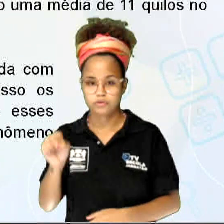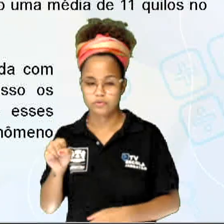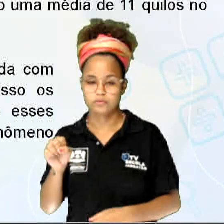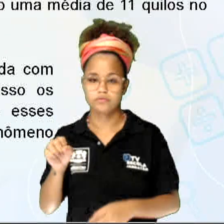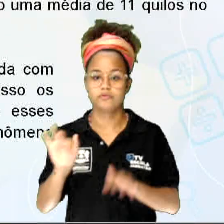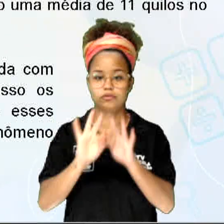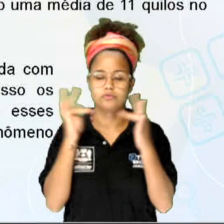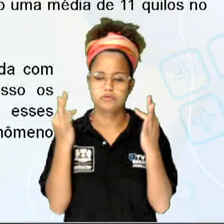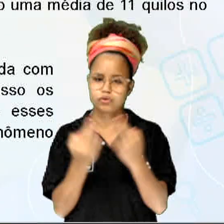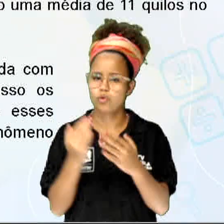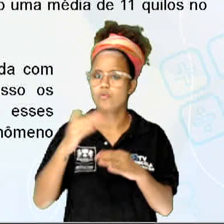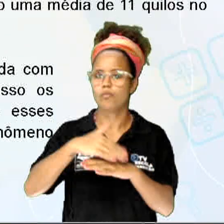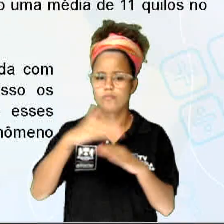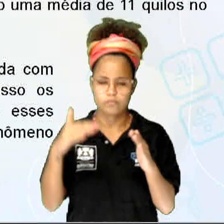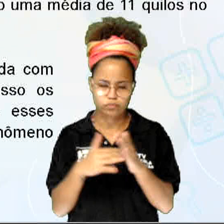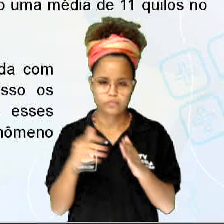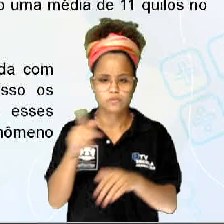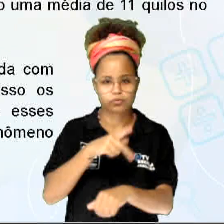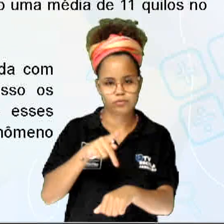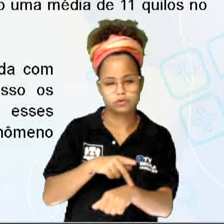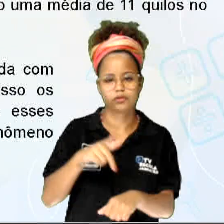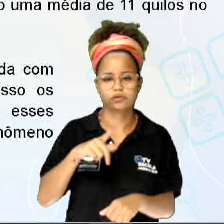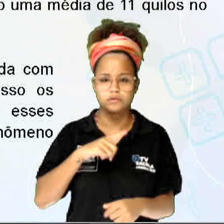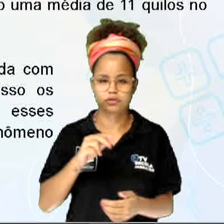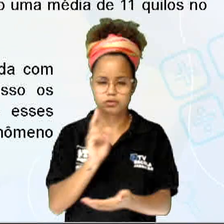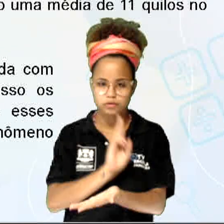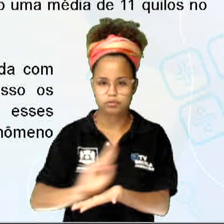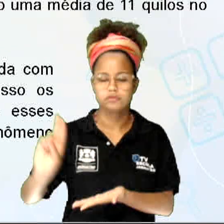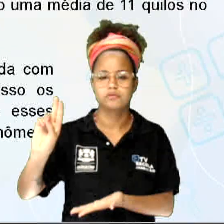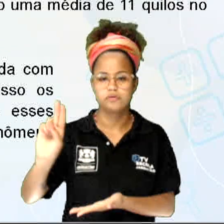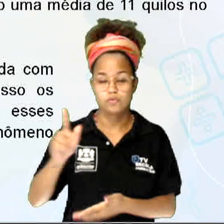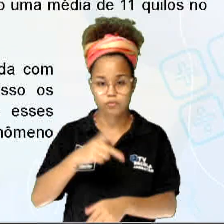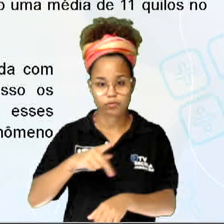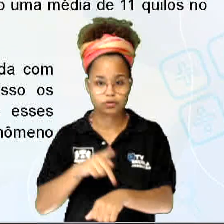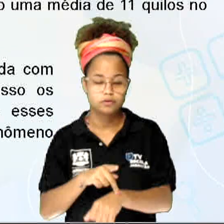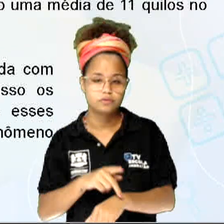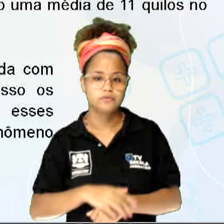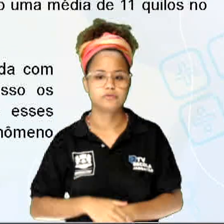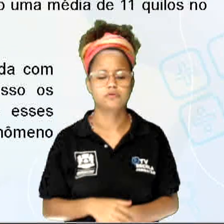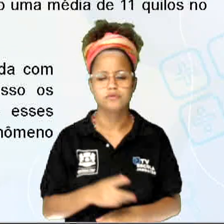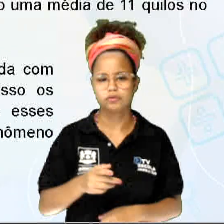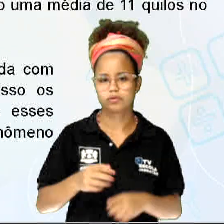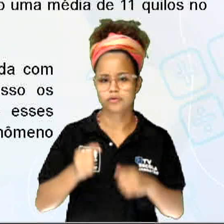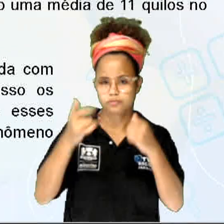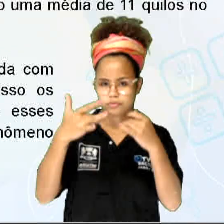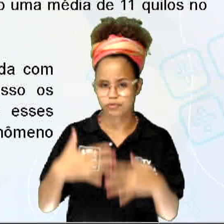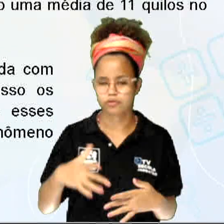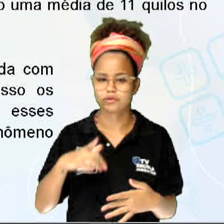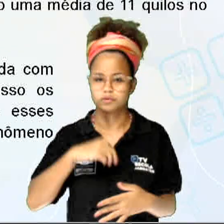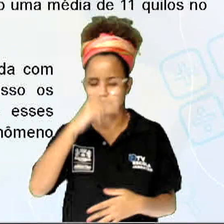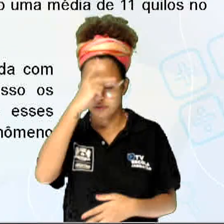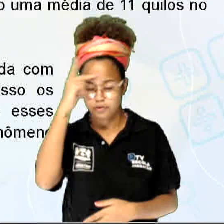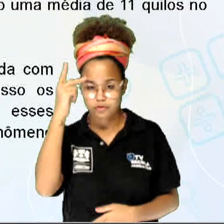país, feita pelas principais universidades venezuelanas, revelou que 64% dos entrevistados afirmam